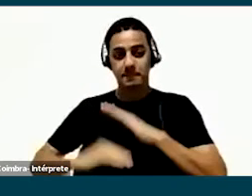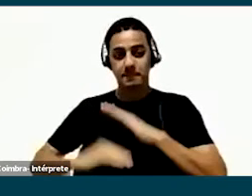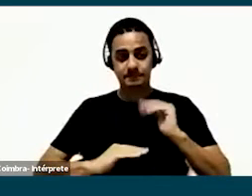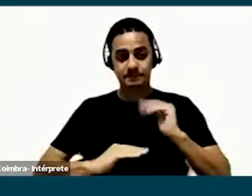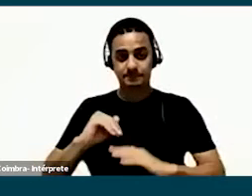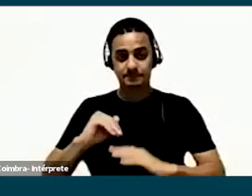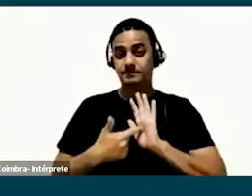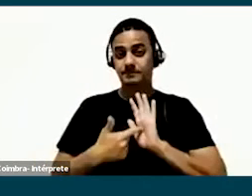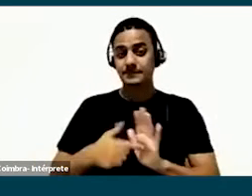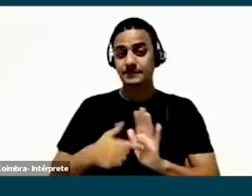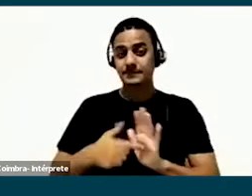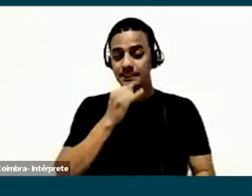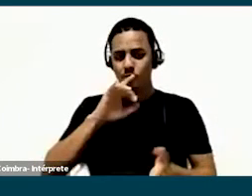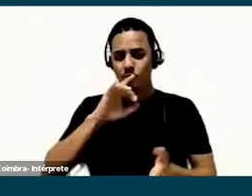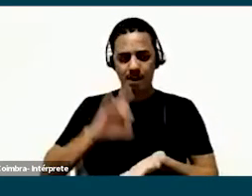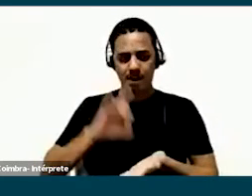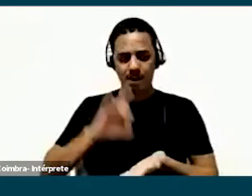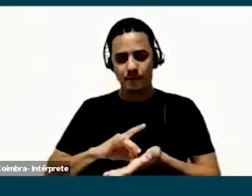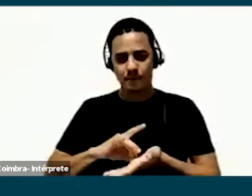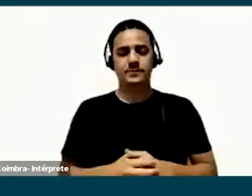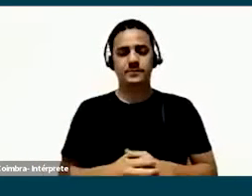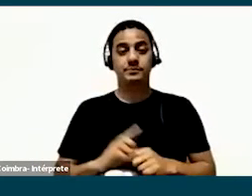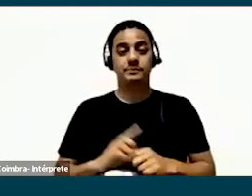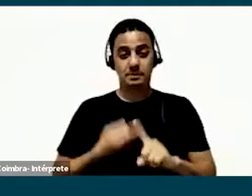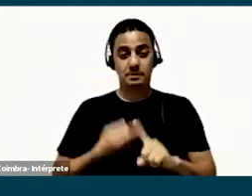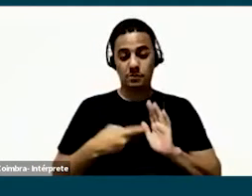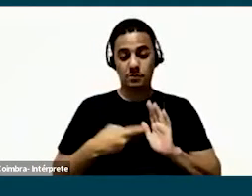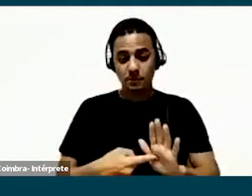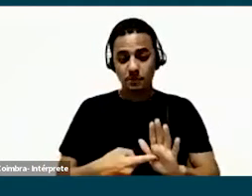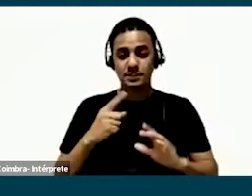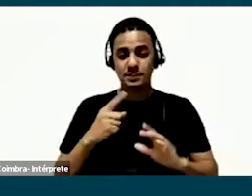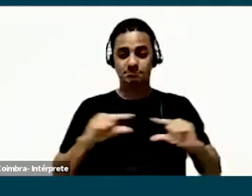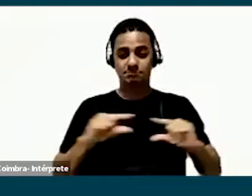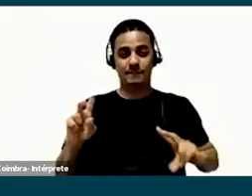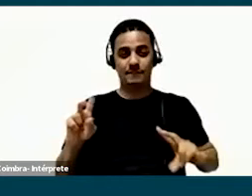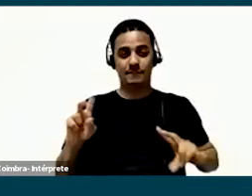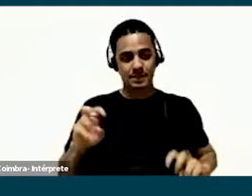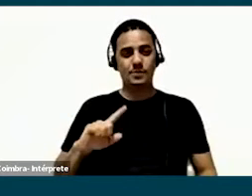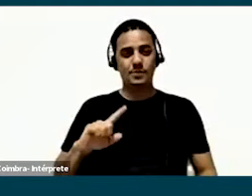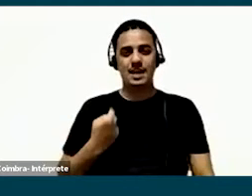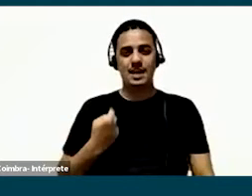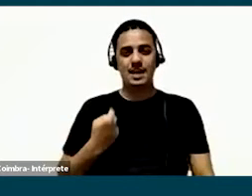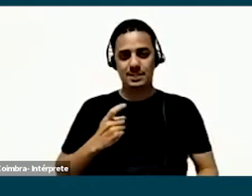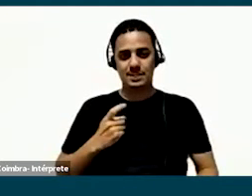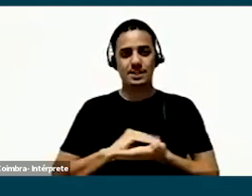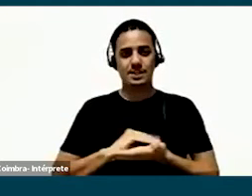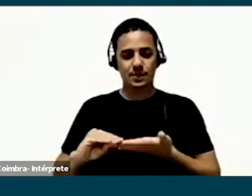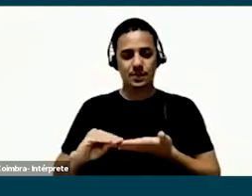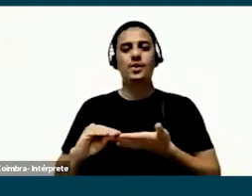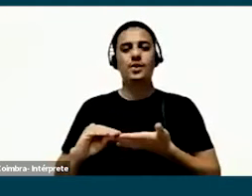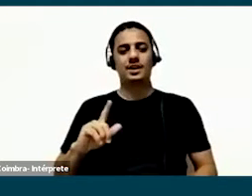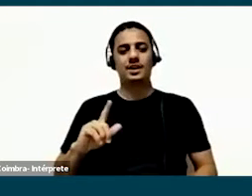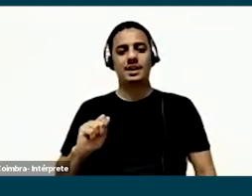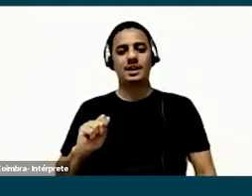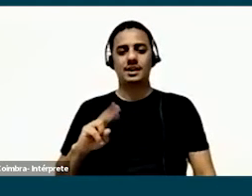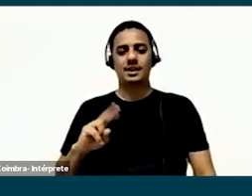aplicações práticas com cases reais. Eu gostaria de começar com uma afirmação feita pelo ex-diretor de dados